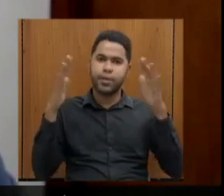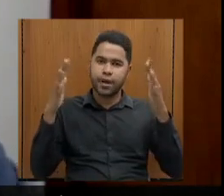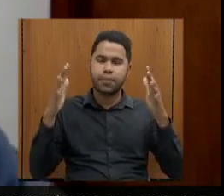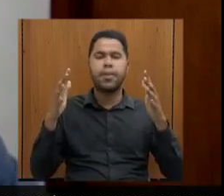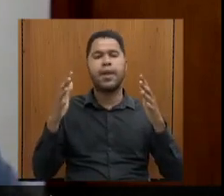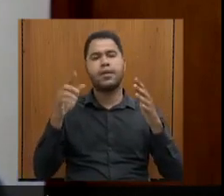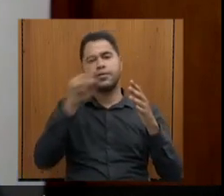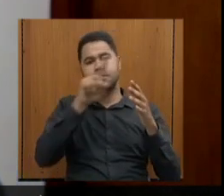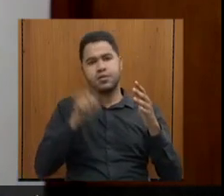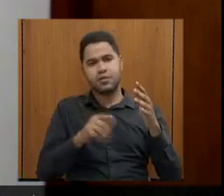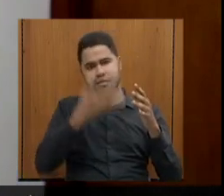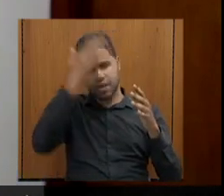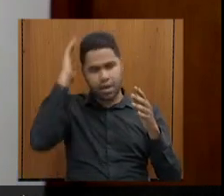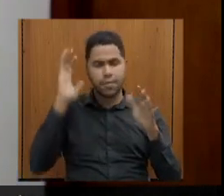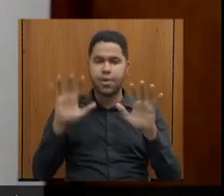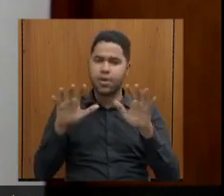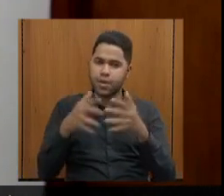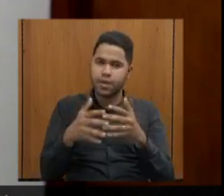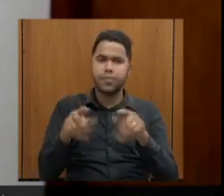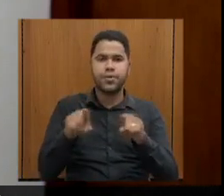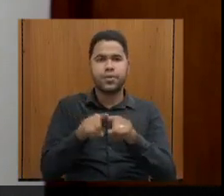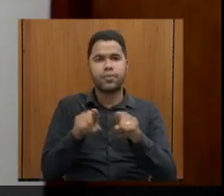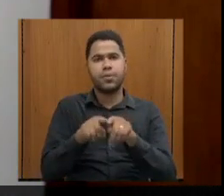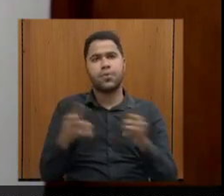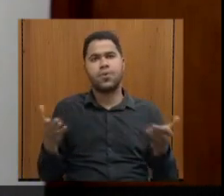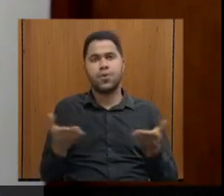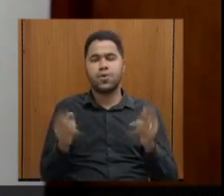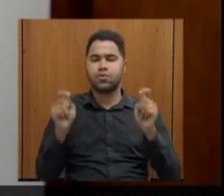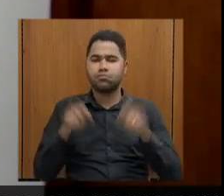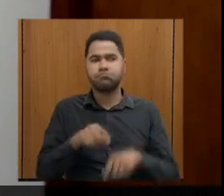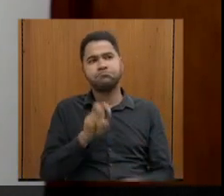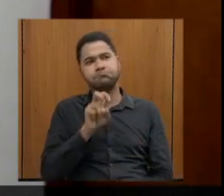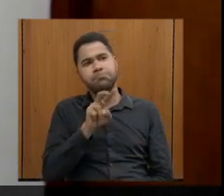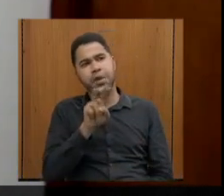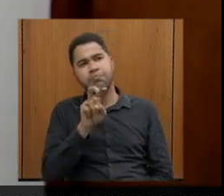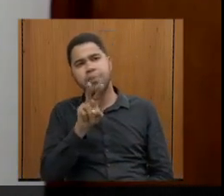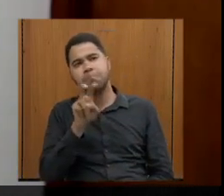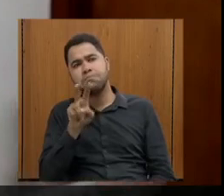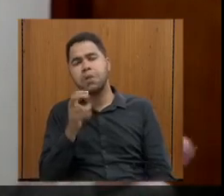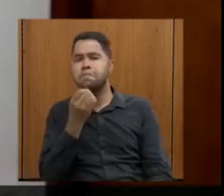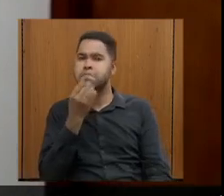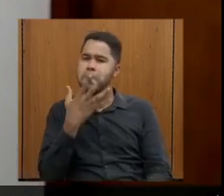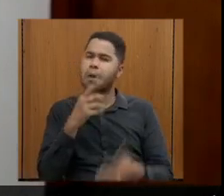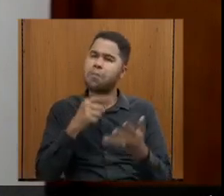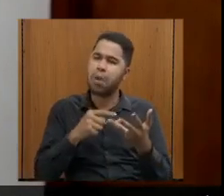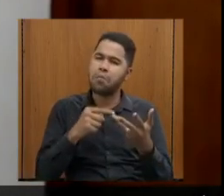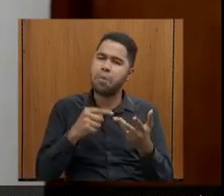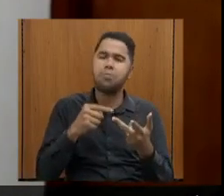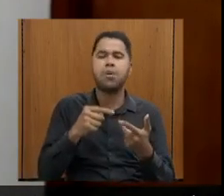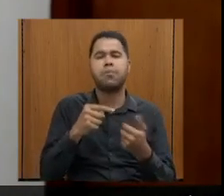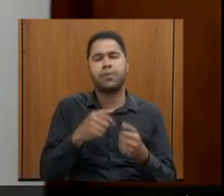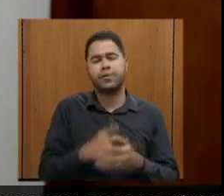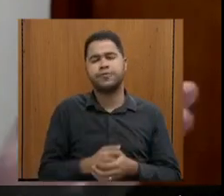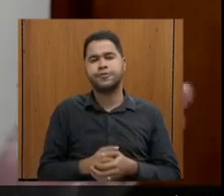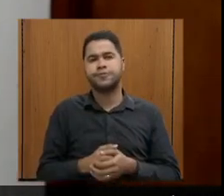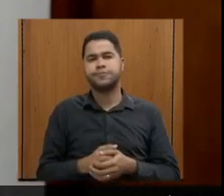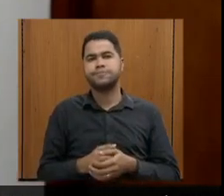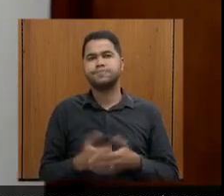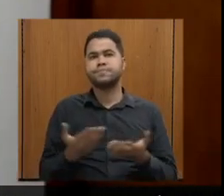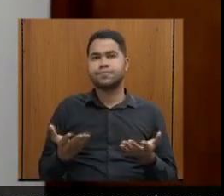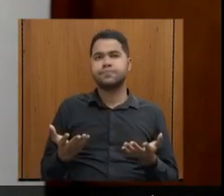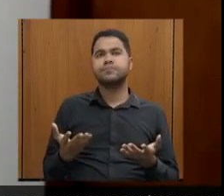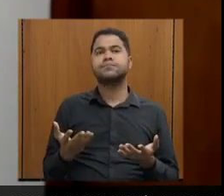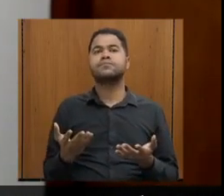como daqui pra seguir parabéns a comissão correntinha de hoje poder ouvir tantas notícias boas tanto até já para